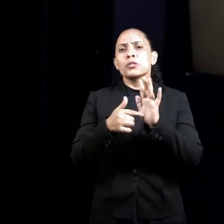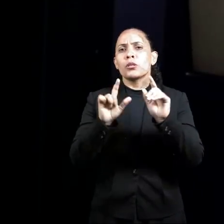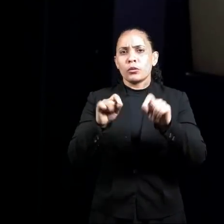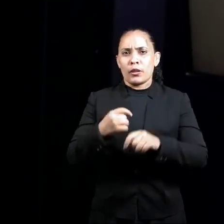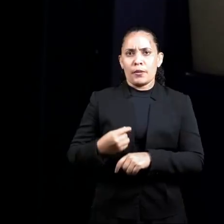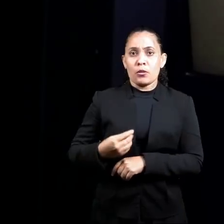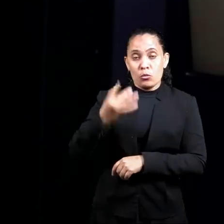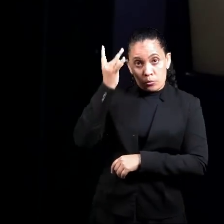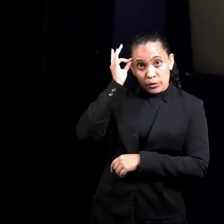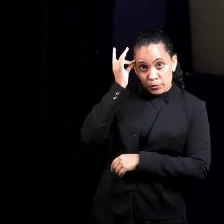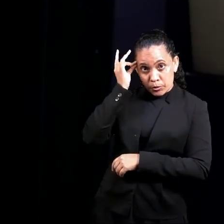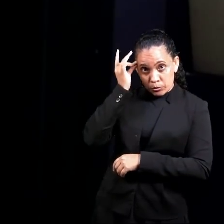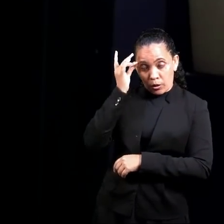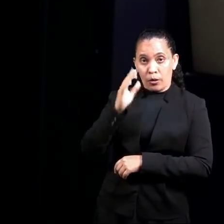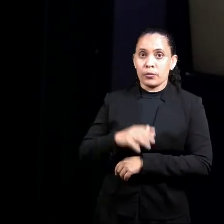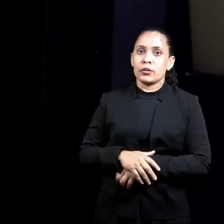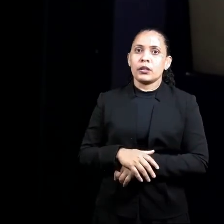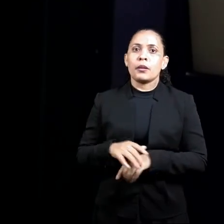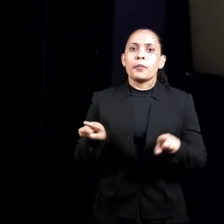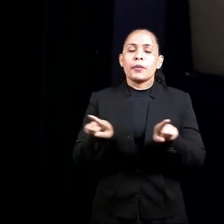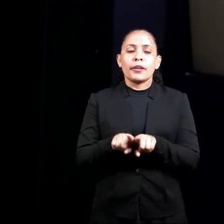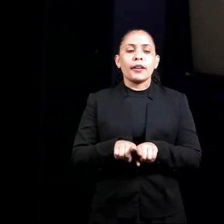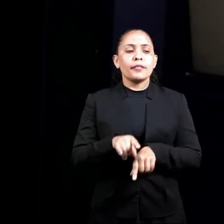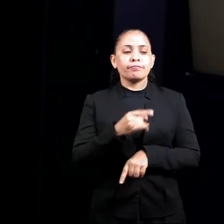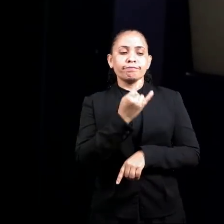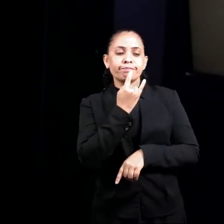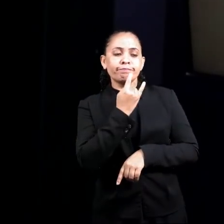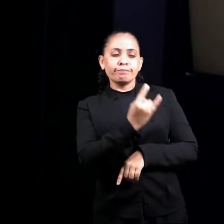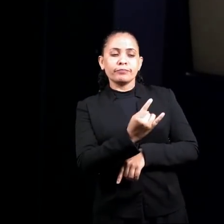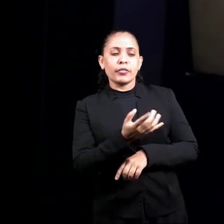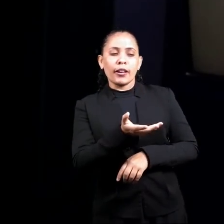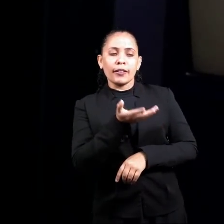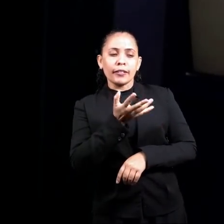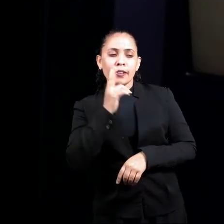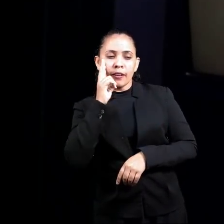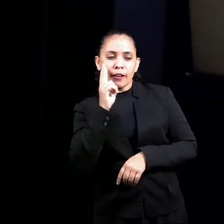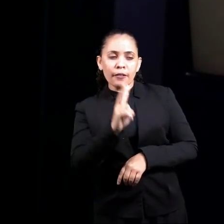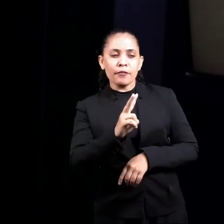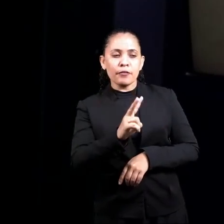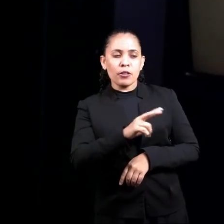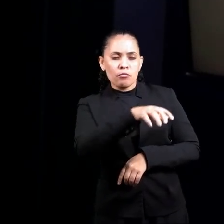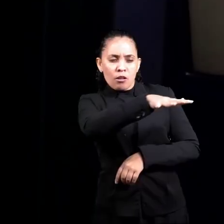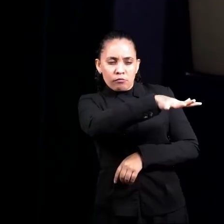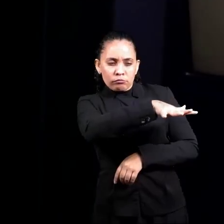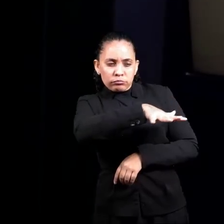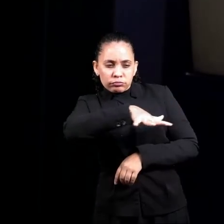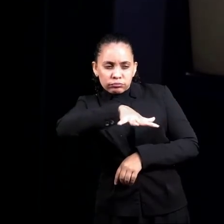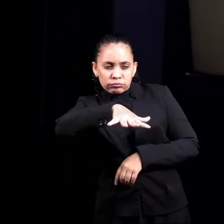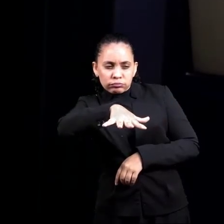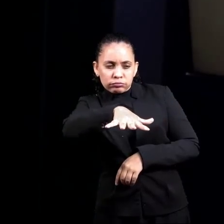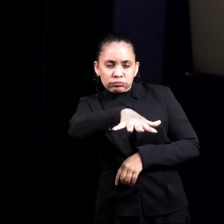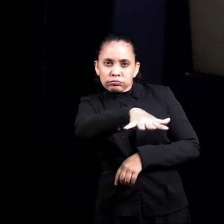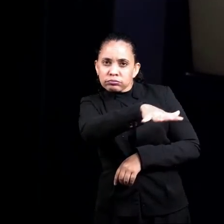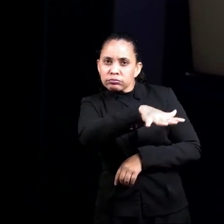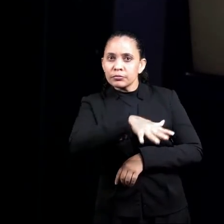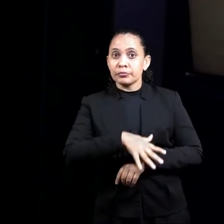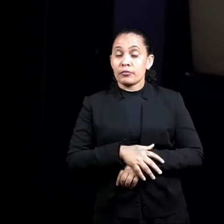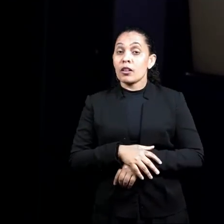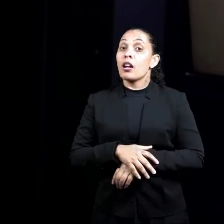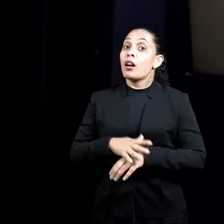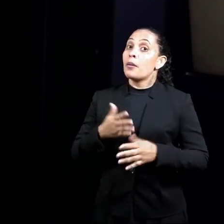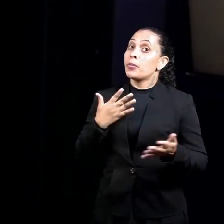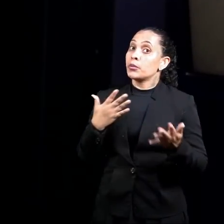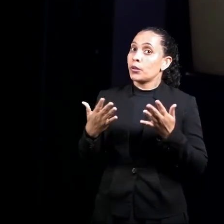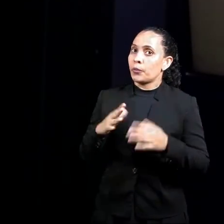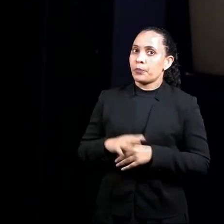espiritual pelo material, porque ele passou a andar por vistas, né? Ele viu as campinas, quer dizer, e a caminhada do